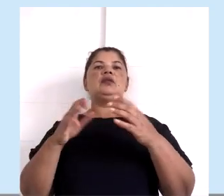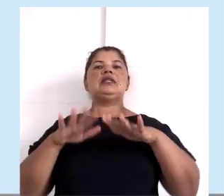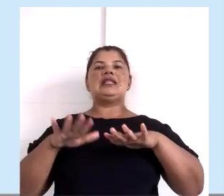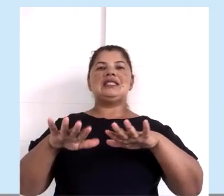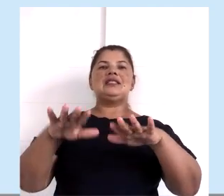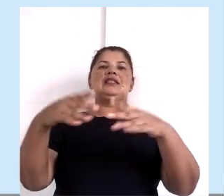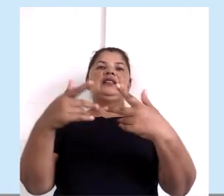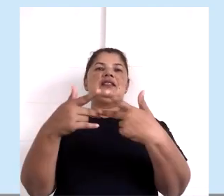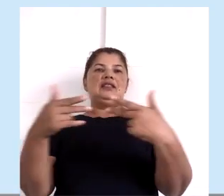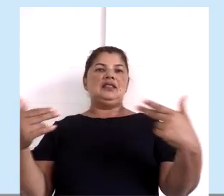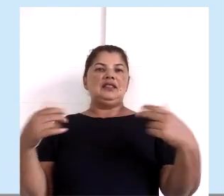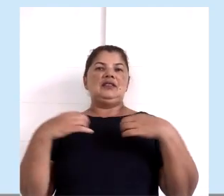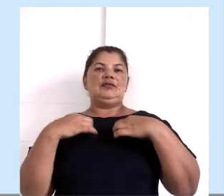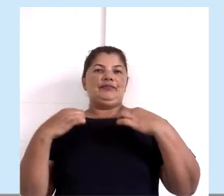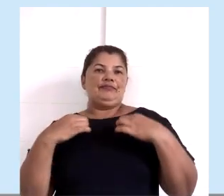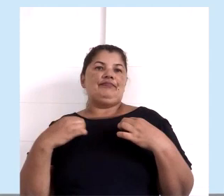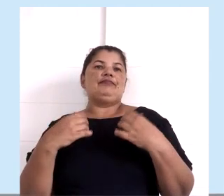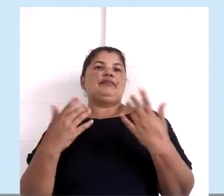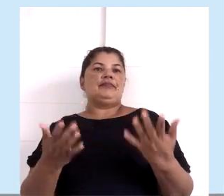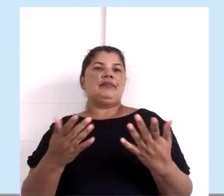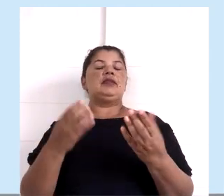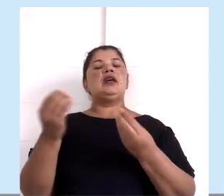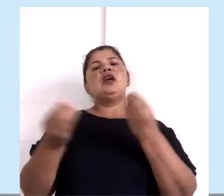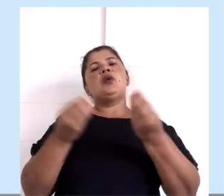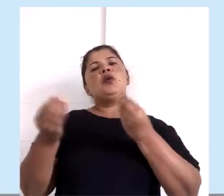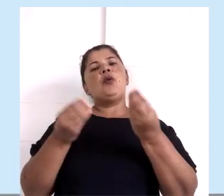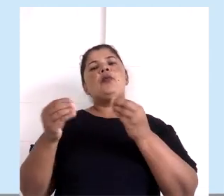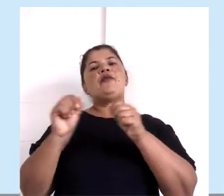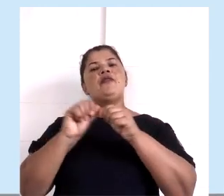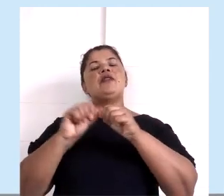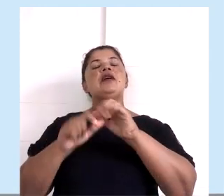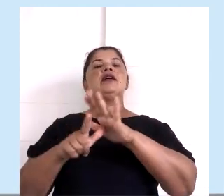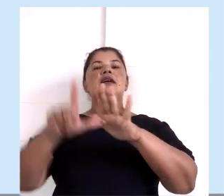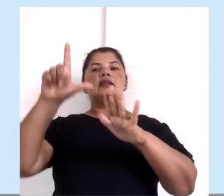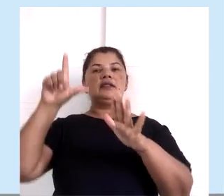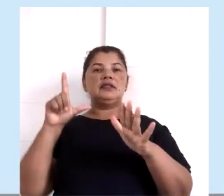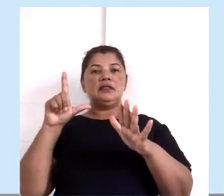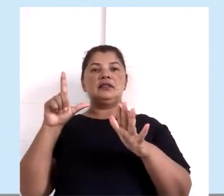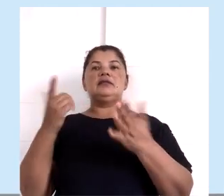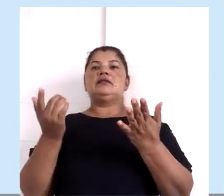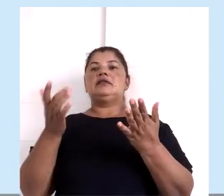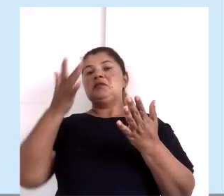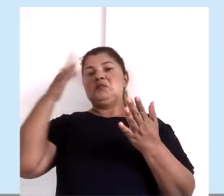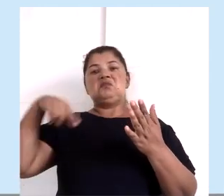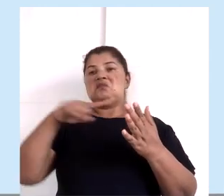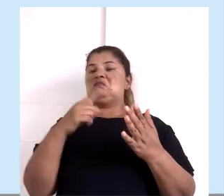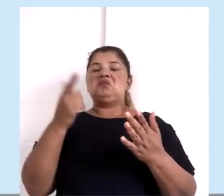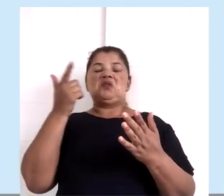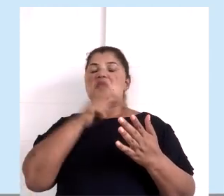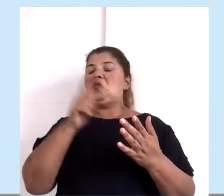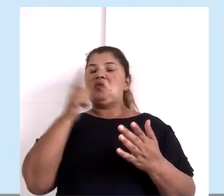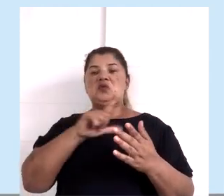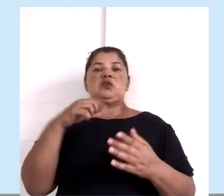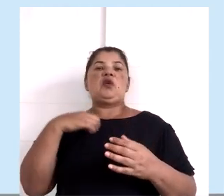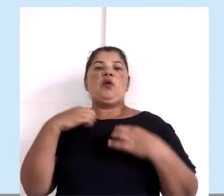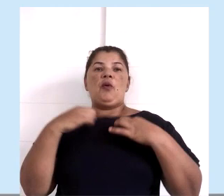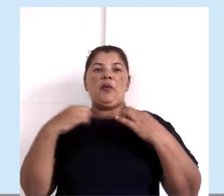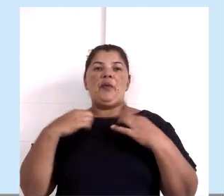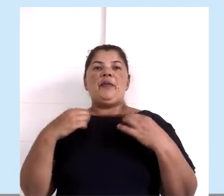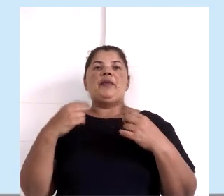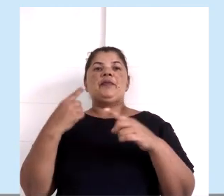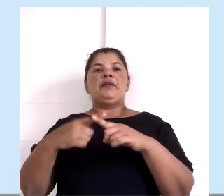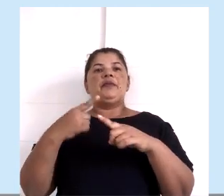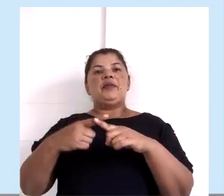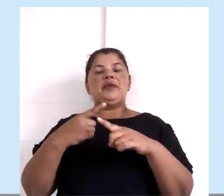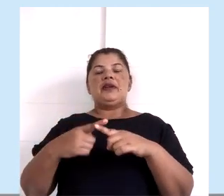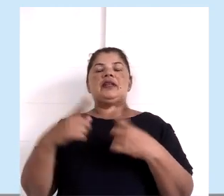De tecido. Tá? Então, como é que funcionava antigamente a produção de roupas, tá? Nem todo mundo conseguia obter roupas, tá?